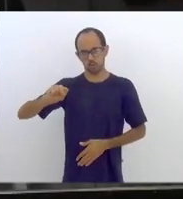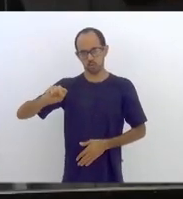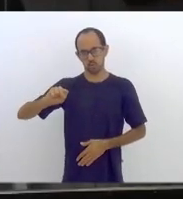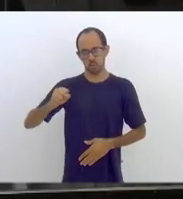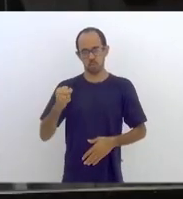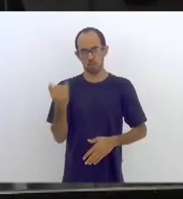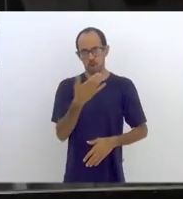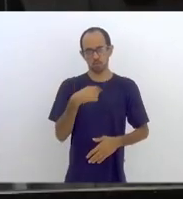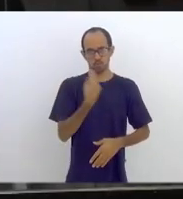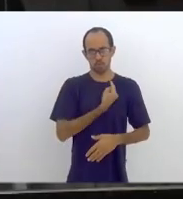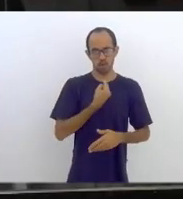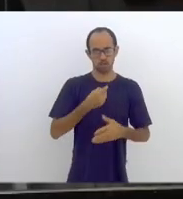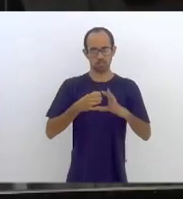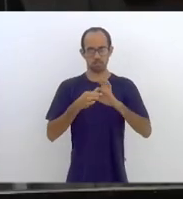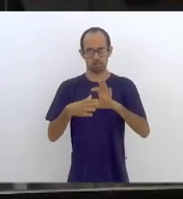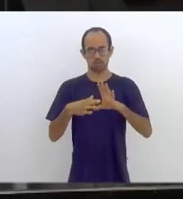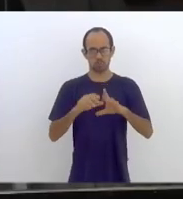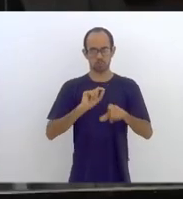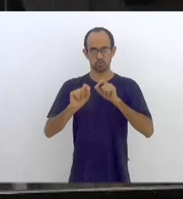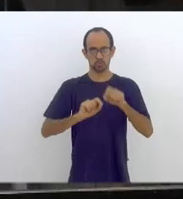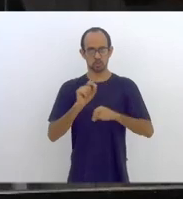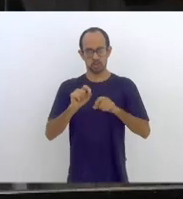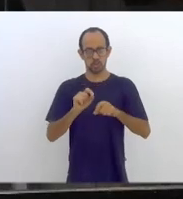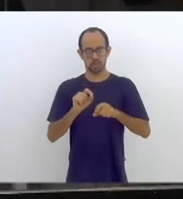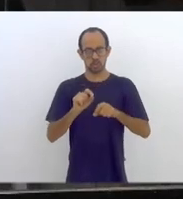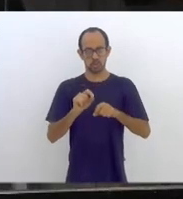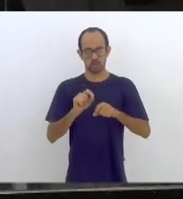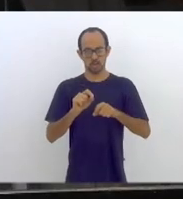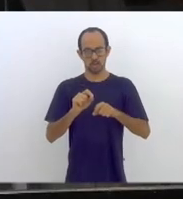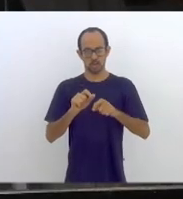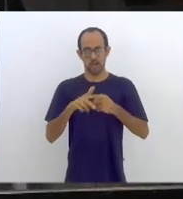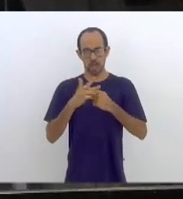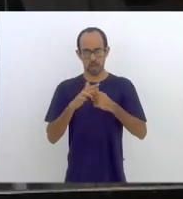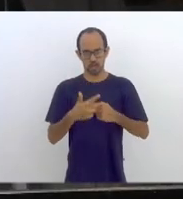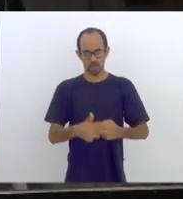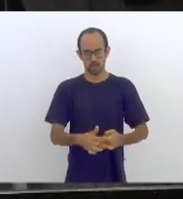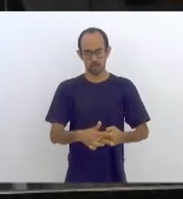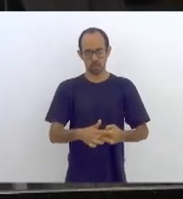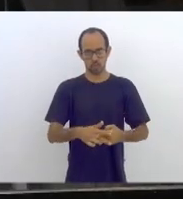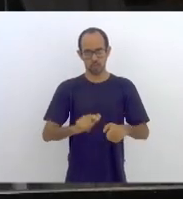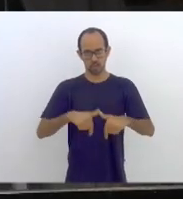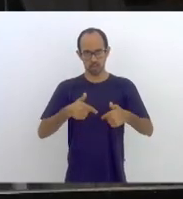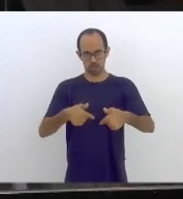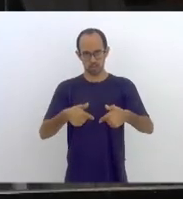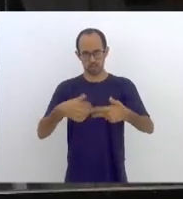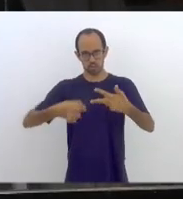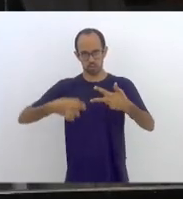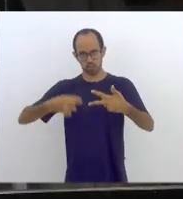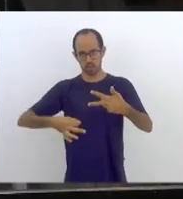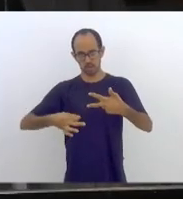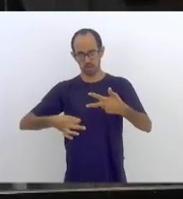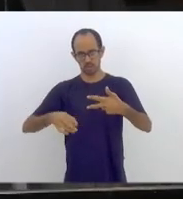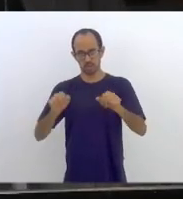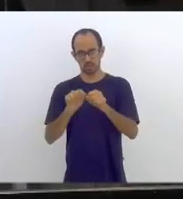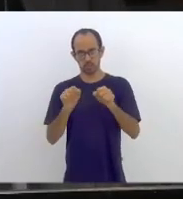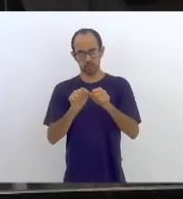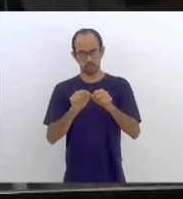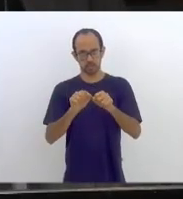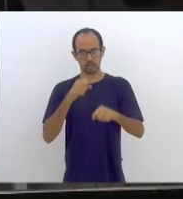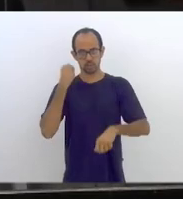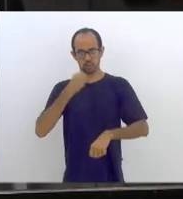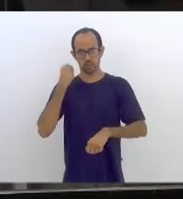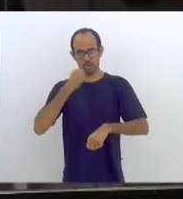permitiu que o a revisão dos atos do Judiciário fosse feita pelo Senado